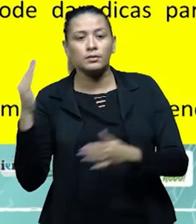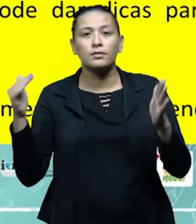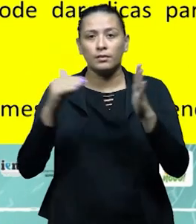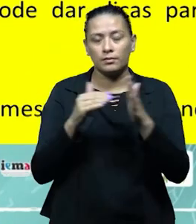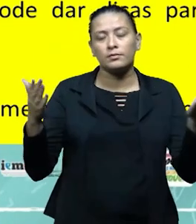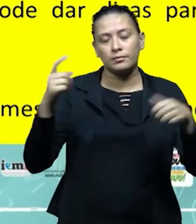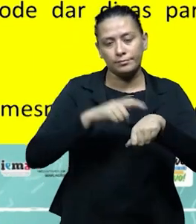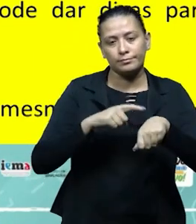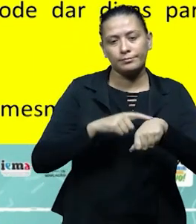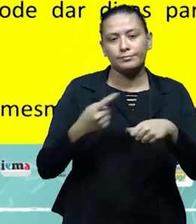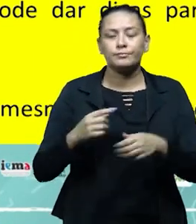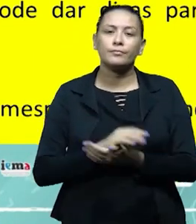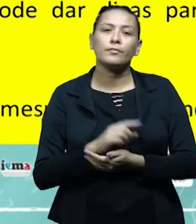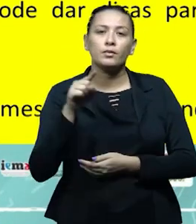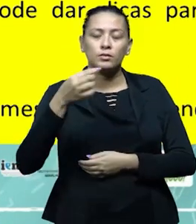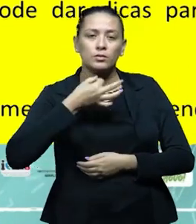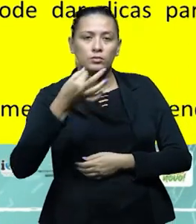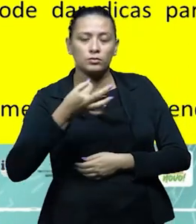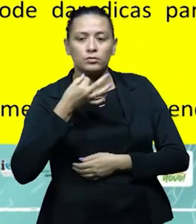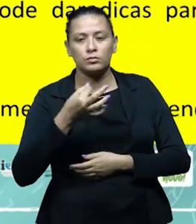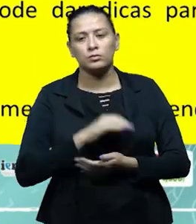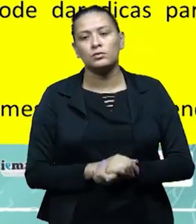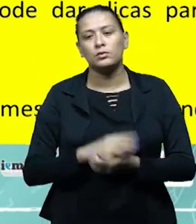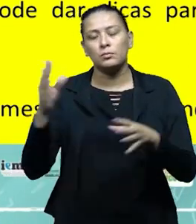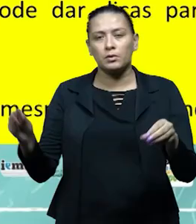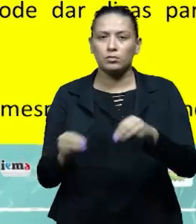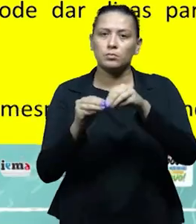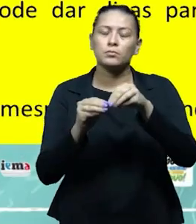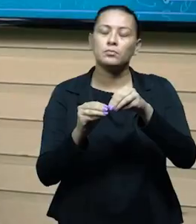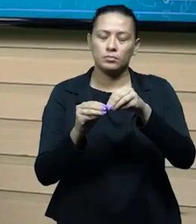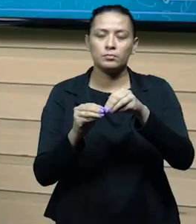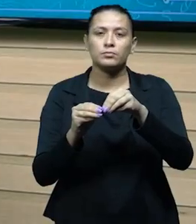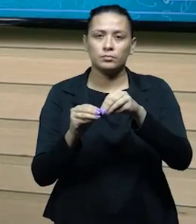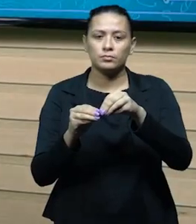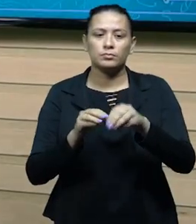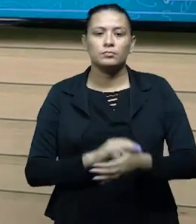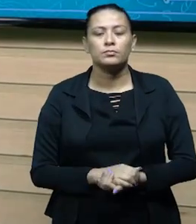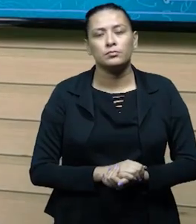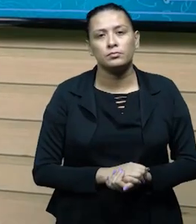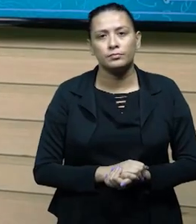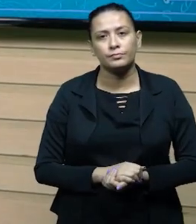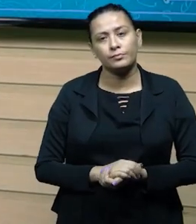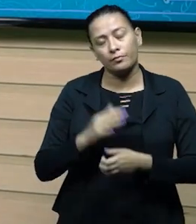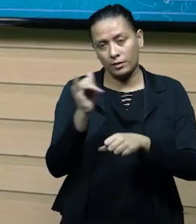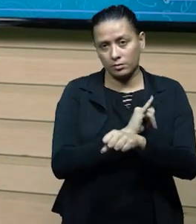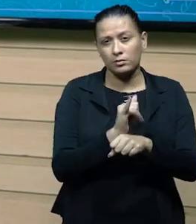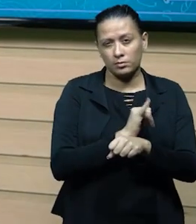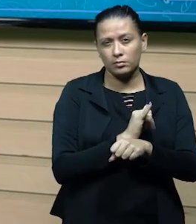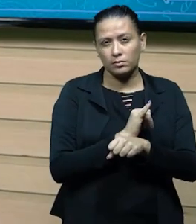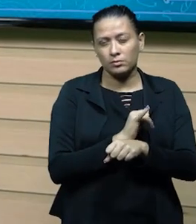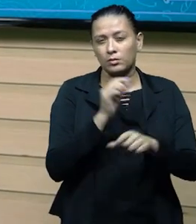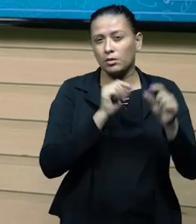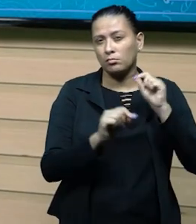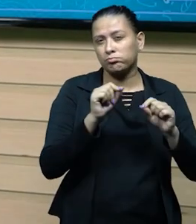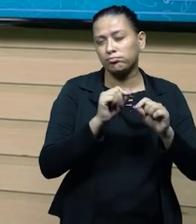até o momento e você pode dar dicas para completar a síntese dele então a gente viu que tem uma estratégia que é quando